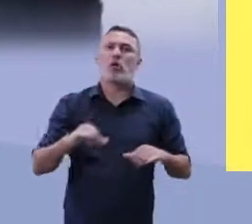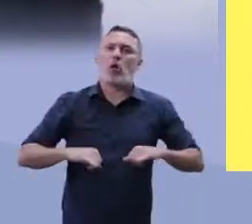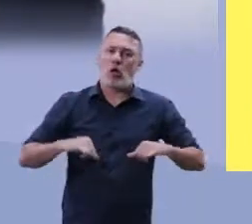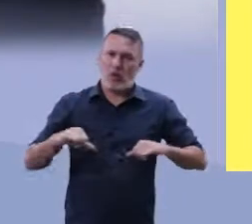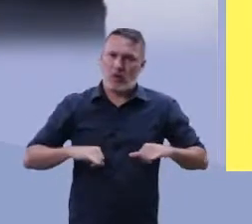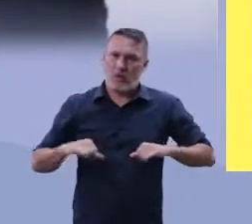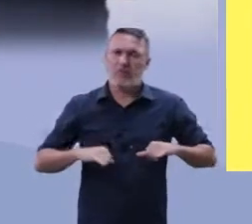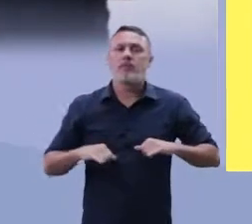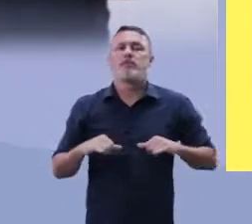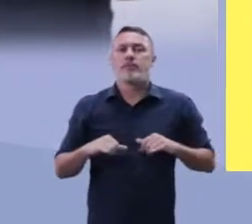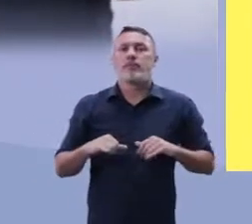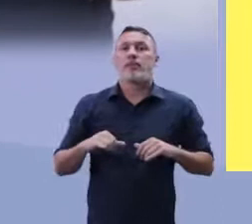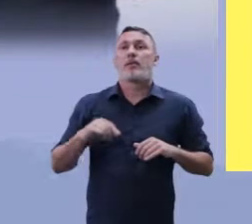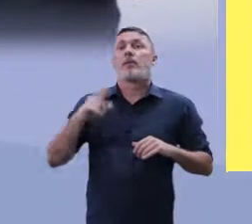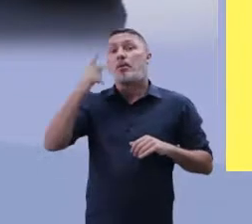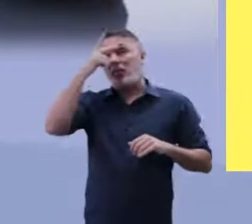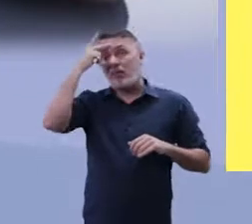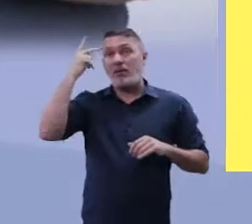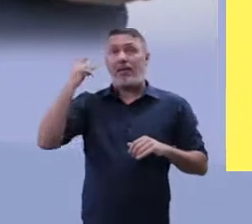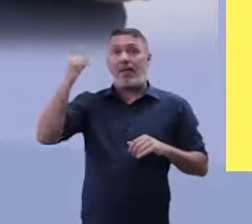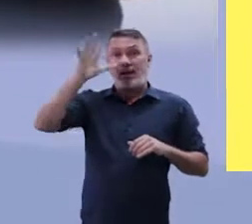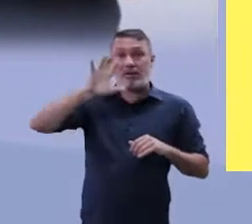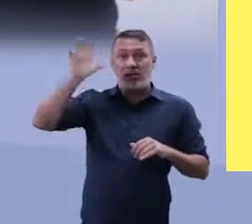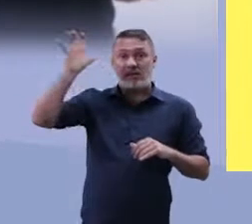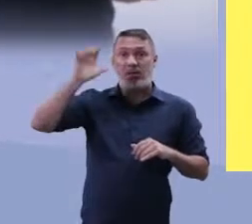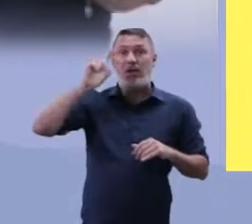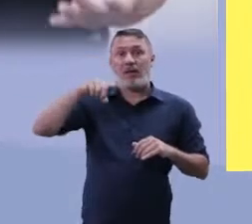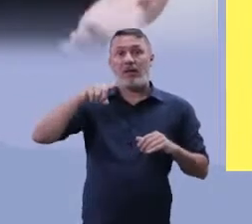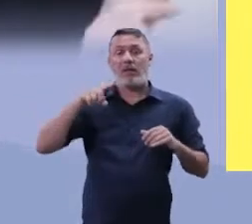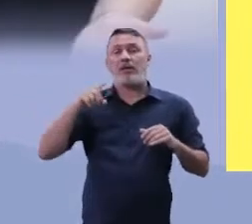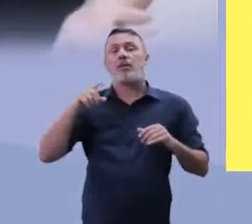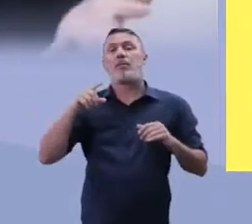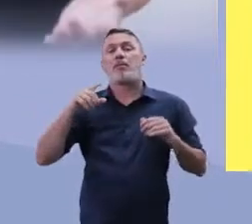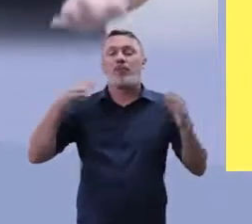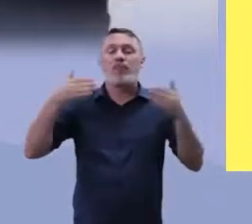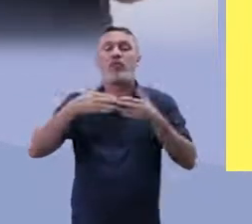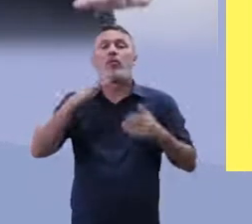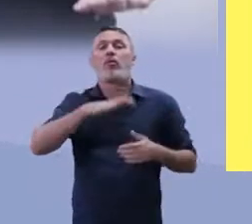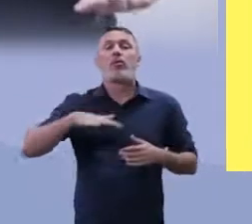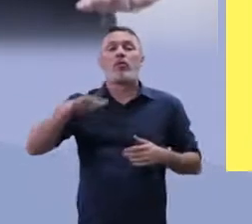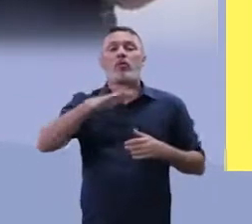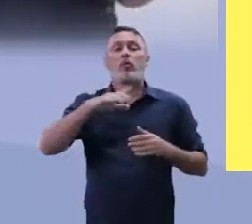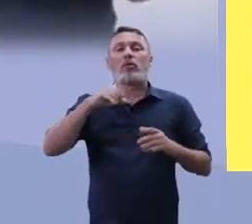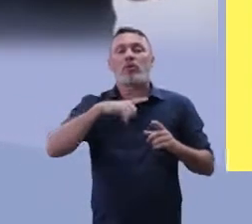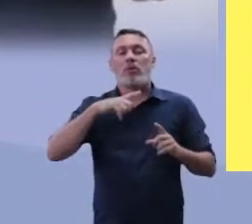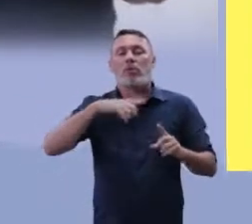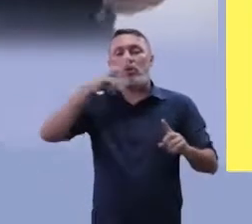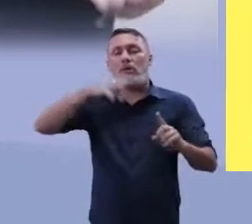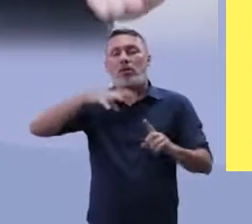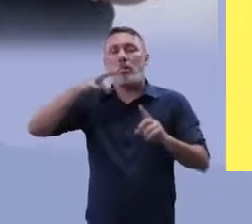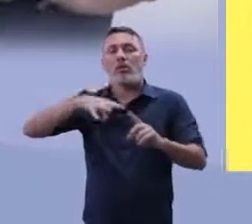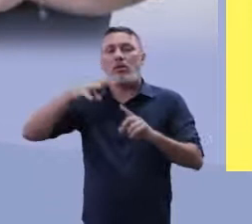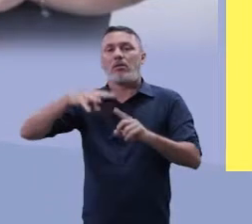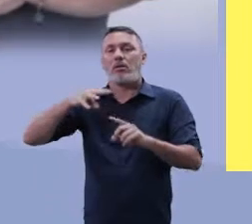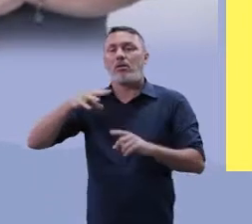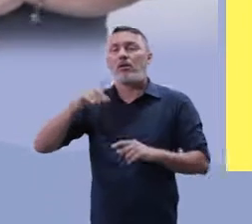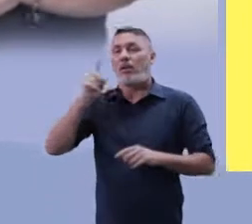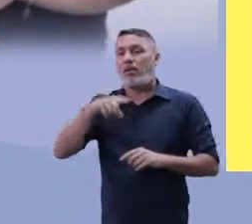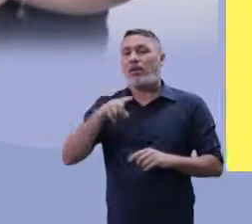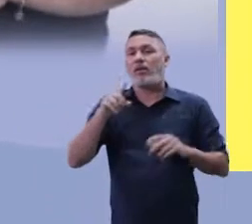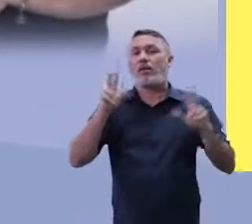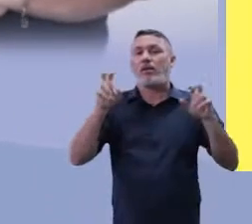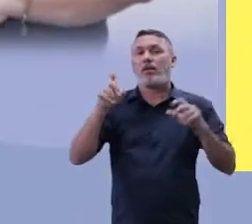aderiram, primeiro, lá em Canudos, à pregação messiânica de Antônio